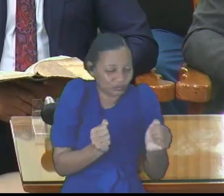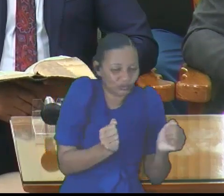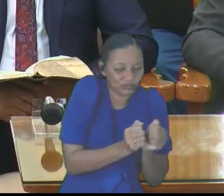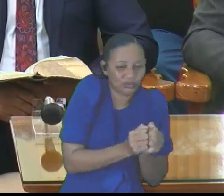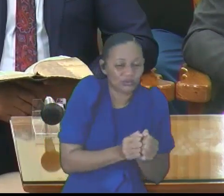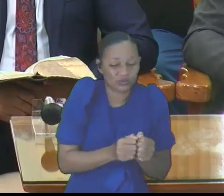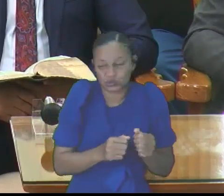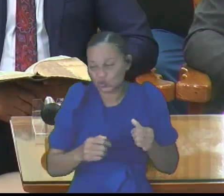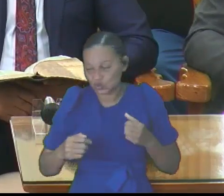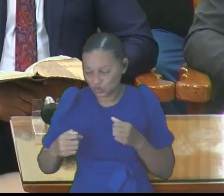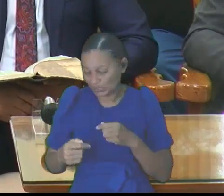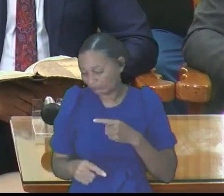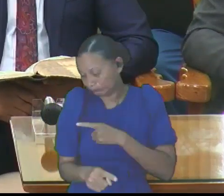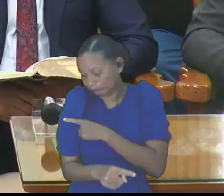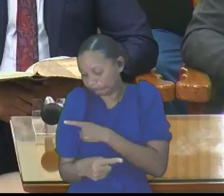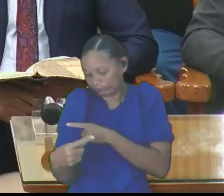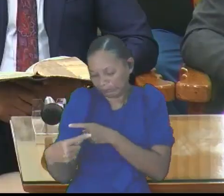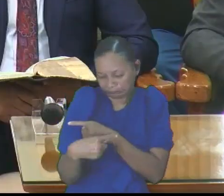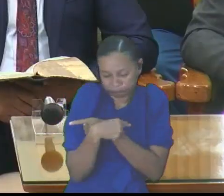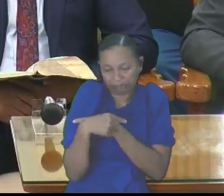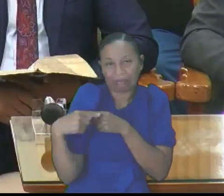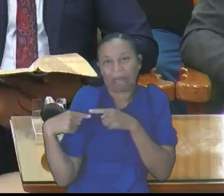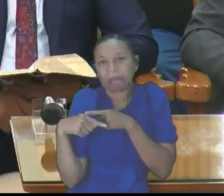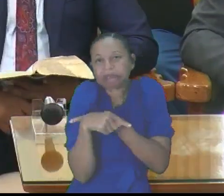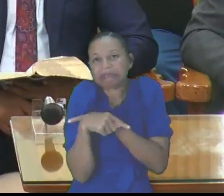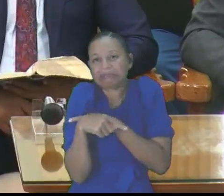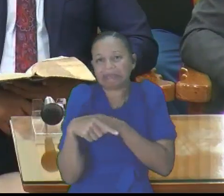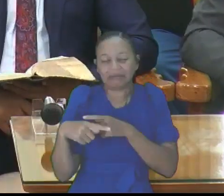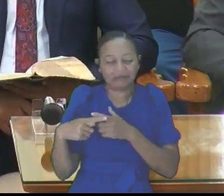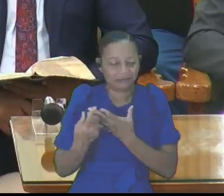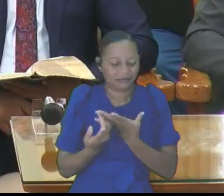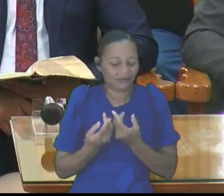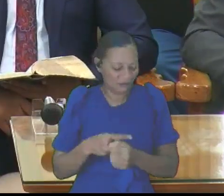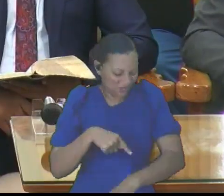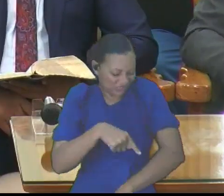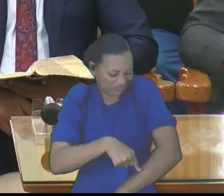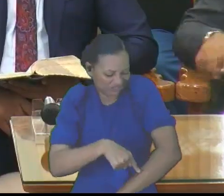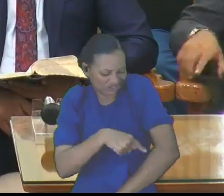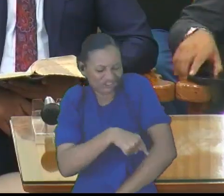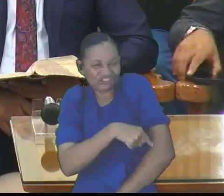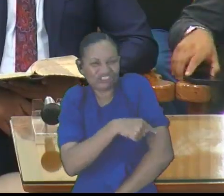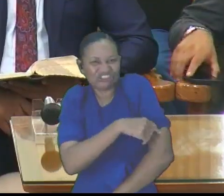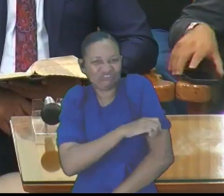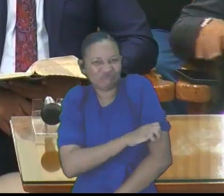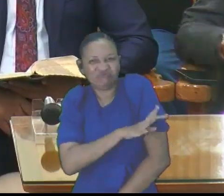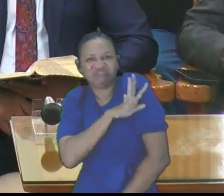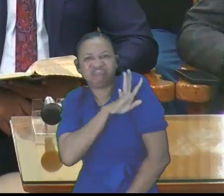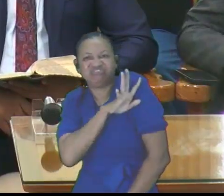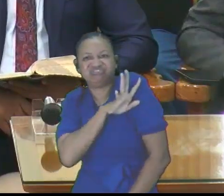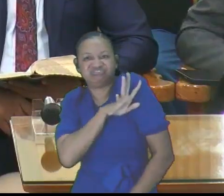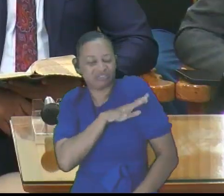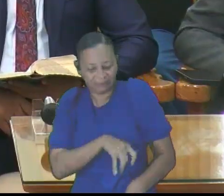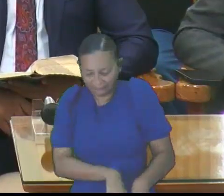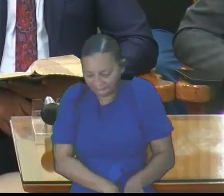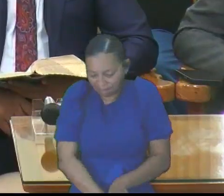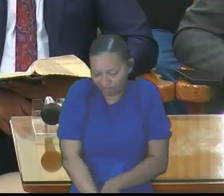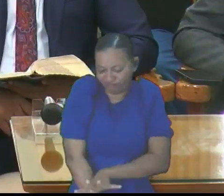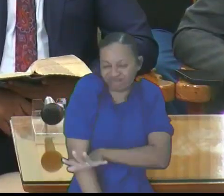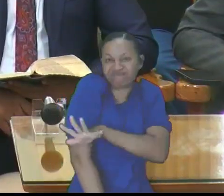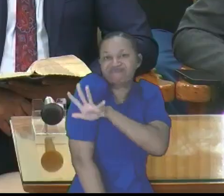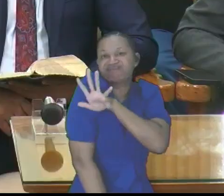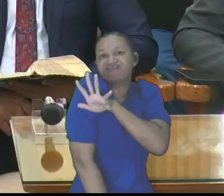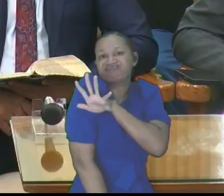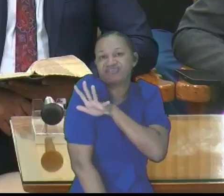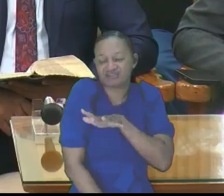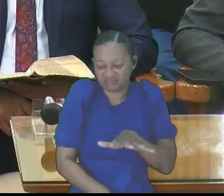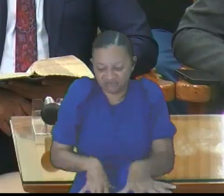melhor furar um ao outro do que morrer gelado. Glória a Jesus, não é, irmão? Tem crente porco-espinho, não tem, irmãos?